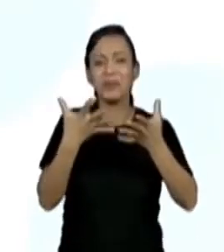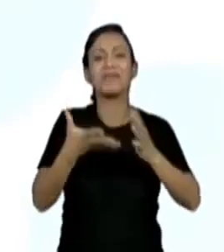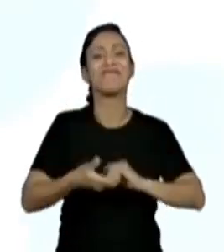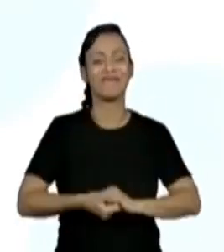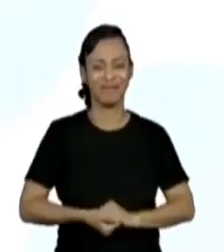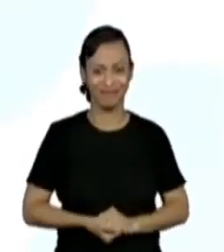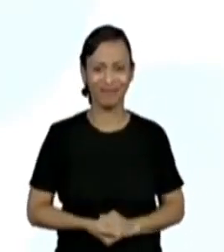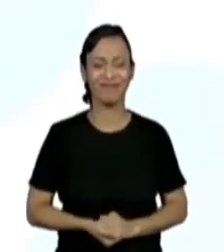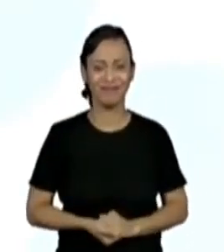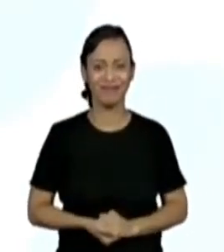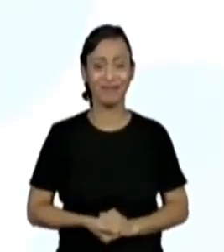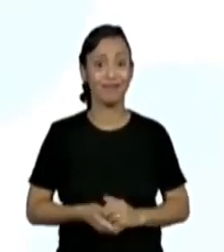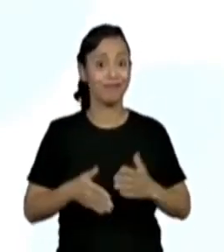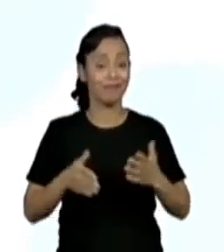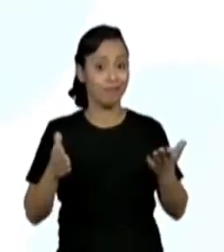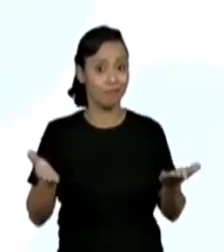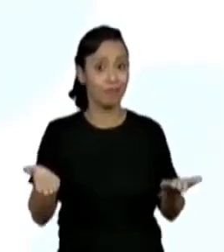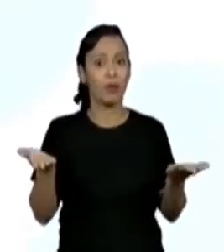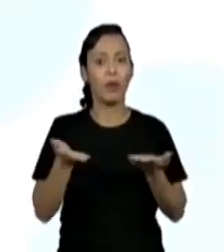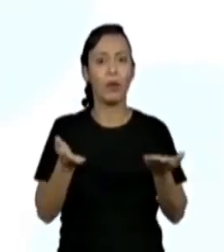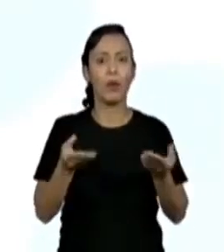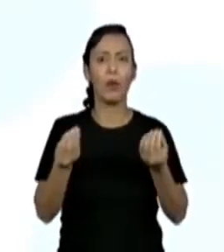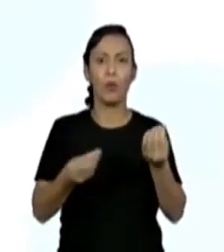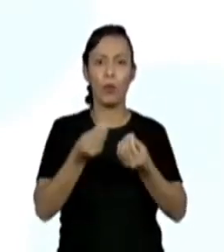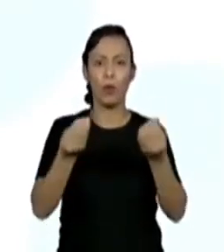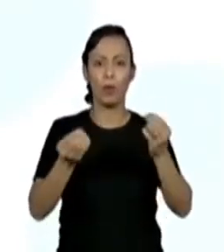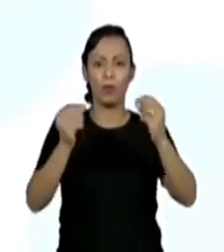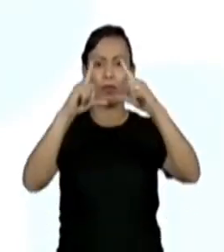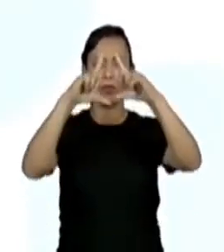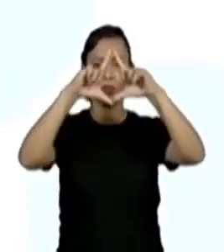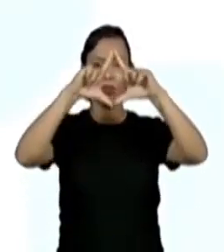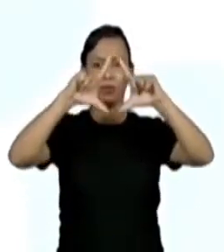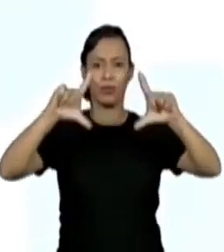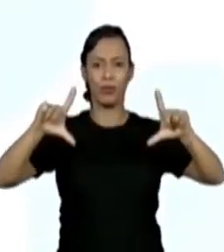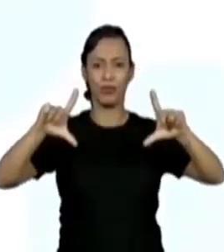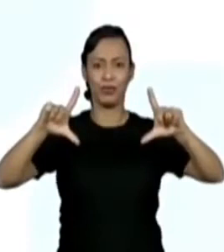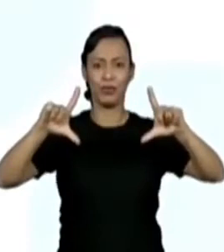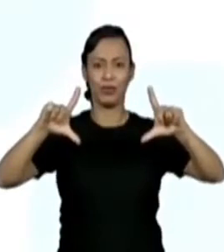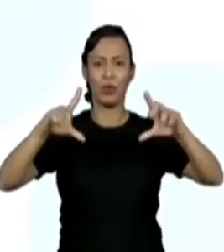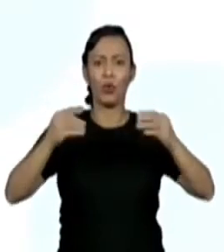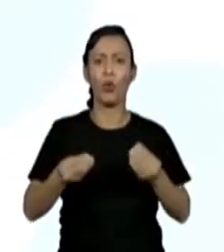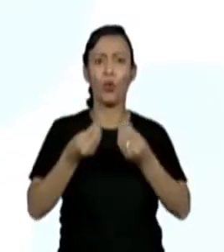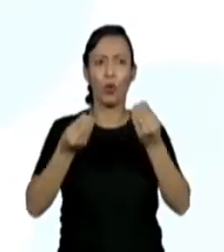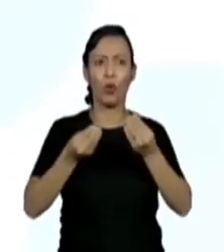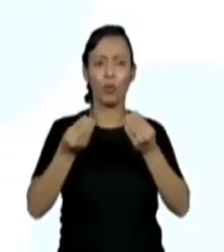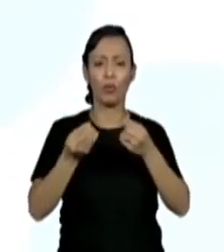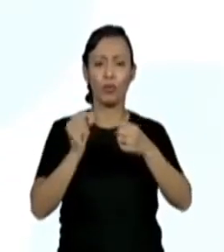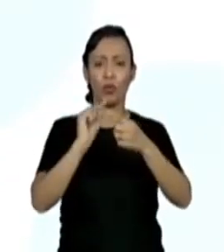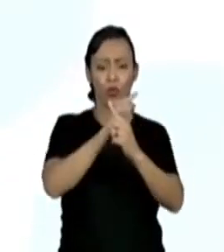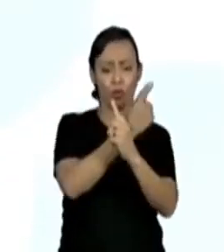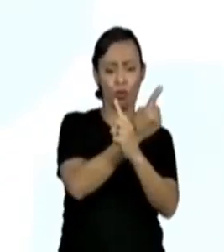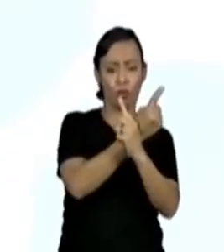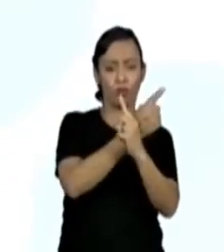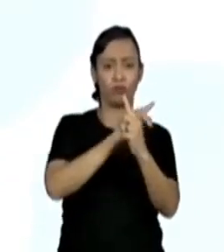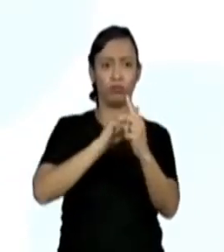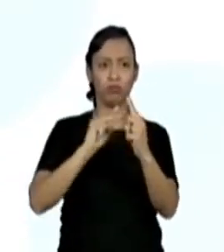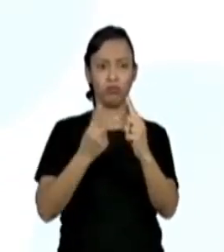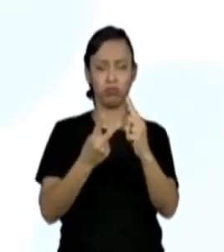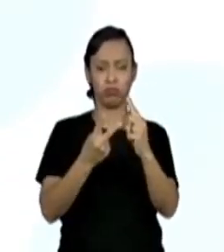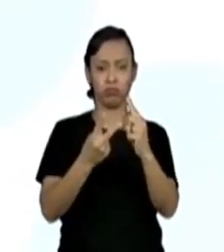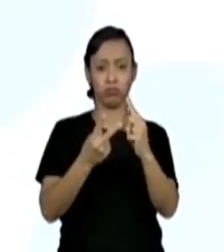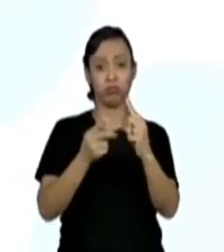tela temos aqui observem a fração 1/2 que também pode ser escrita